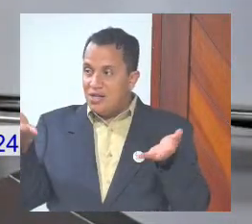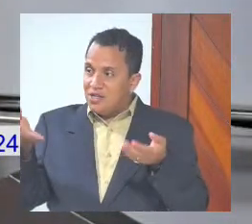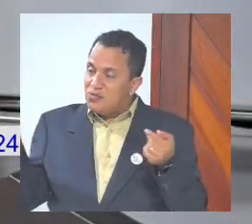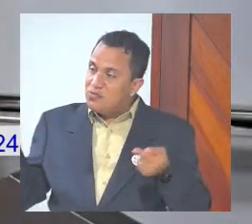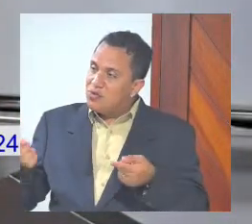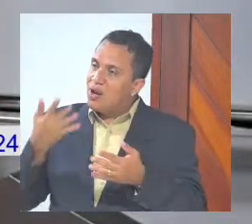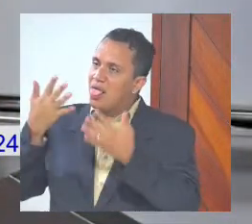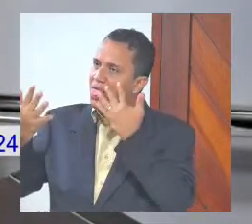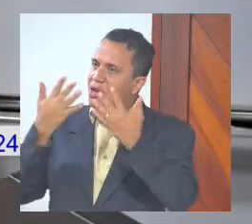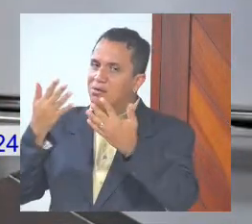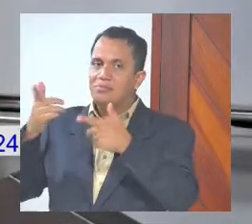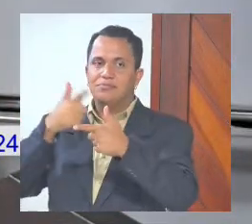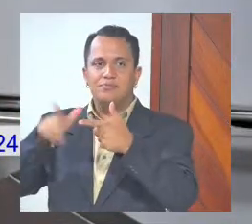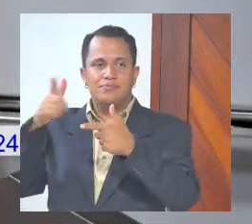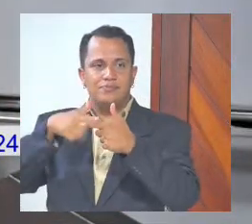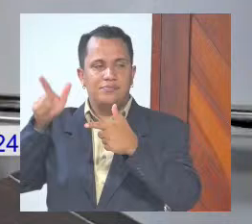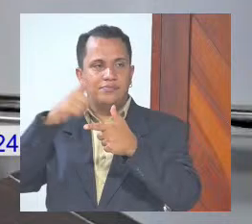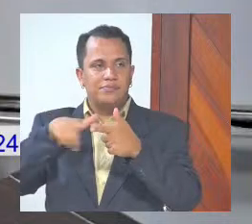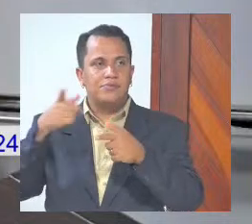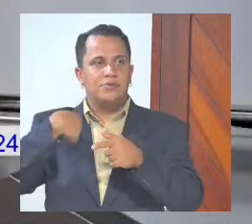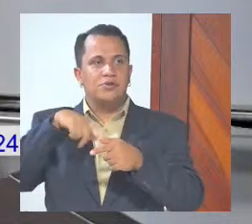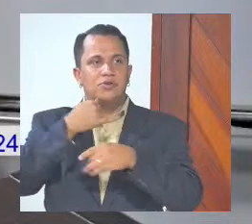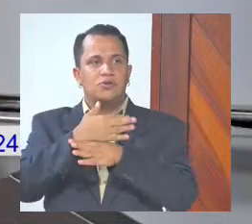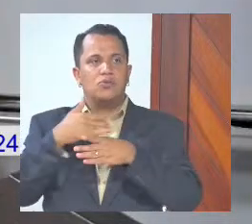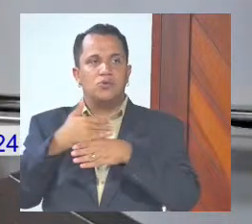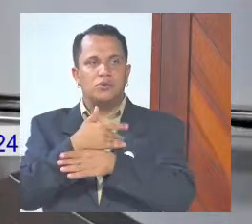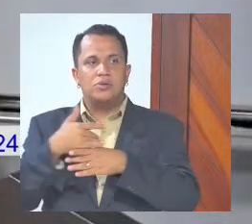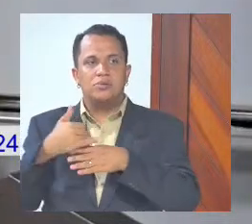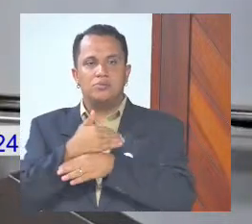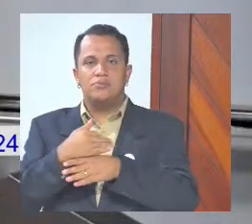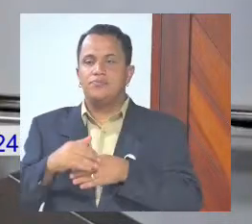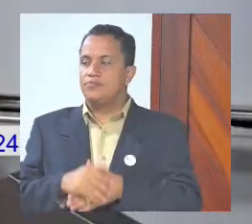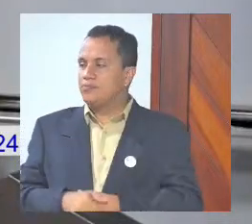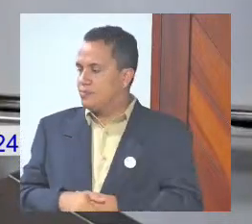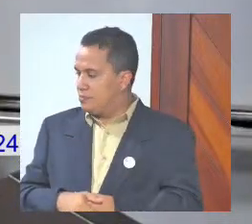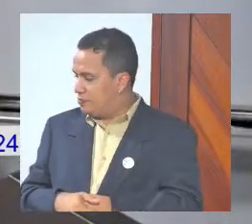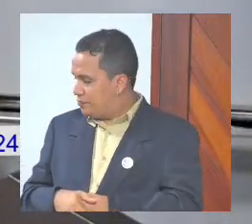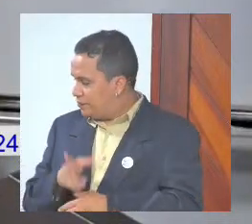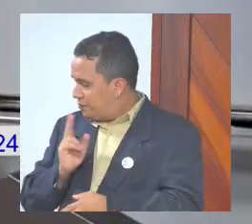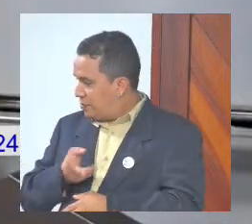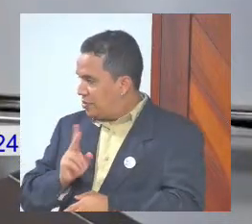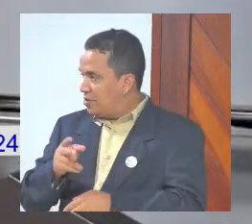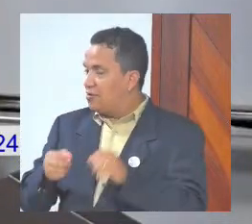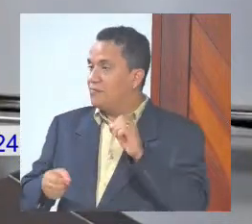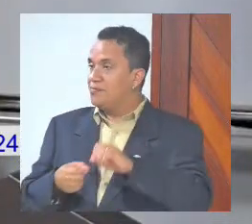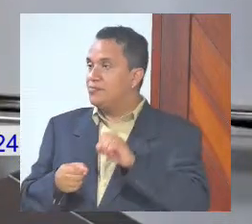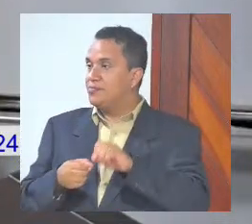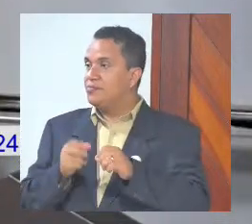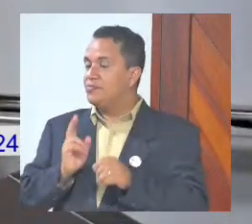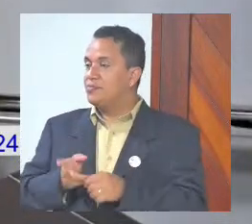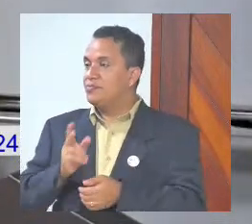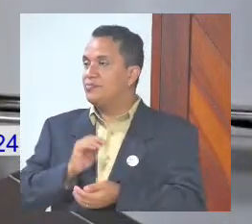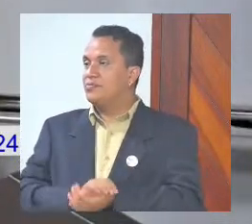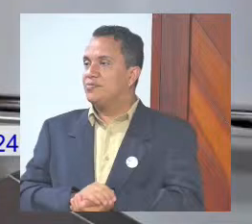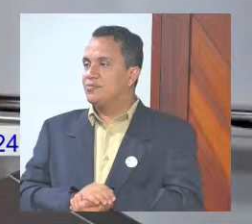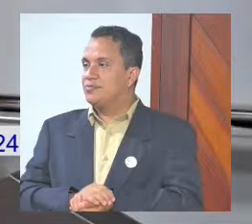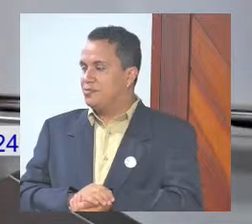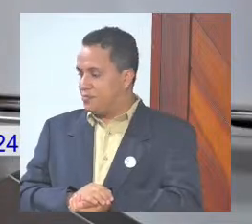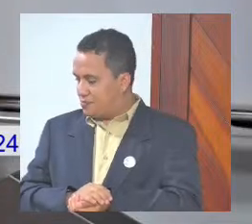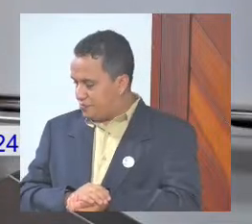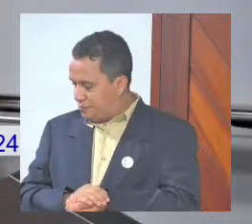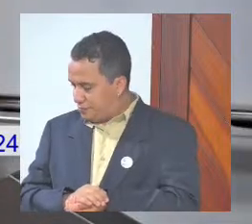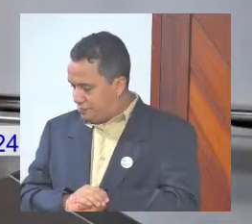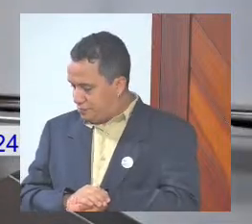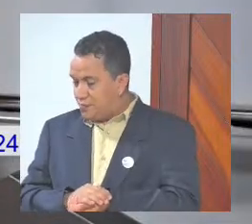se discute os problemas da nossa cidade, e sempre nós fizemos isso aqui dentro desta Casa